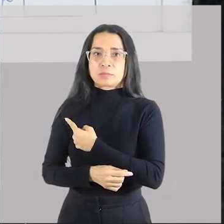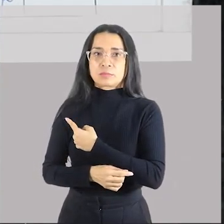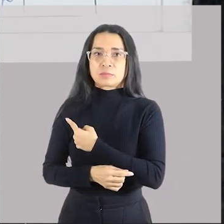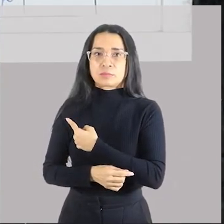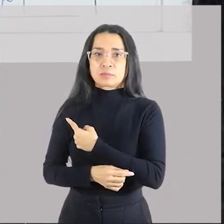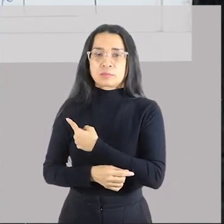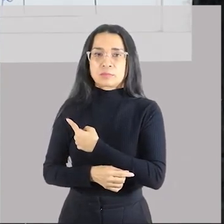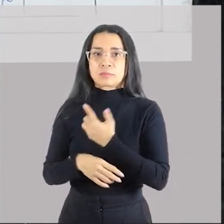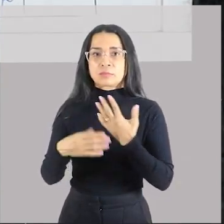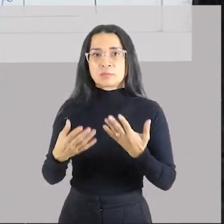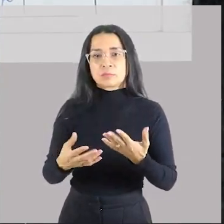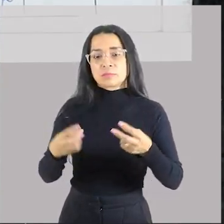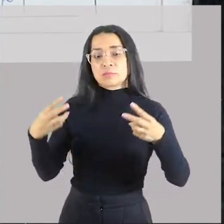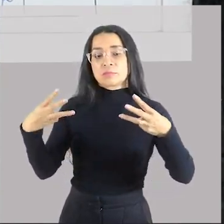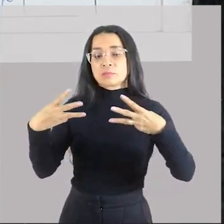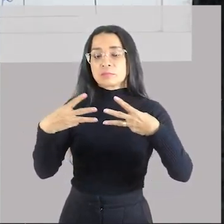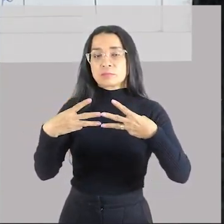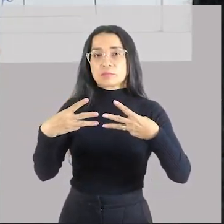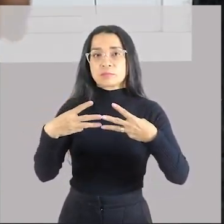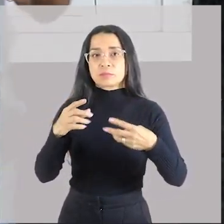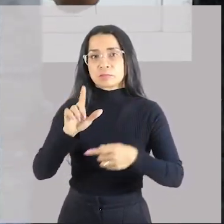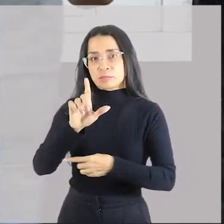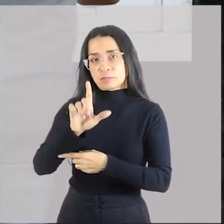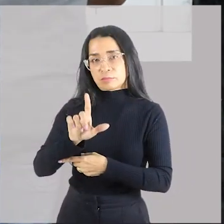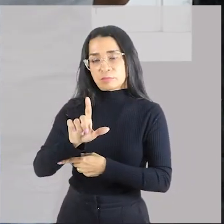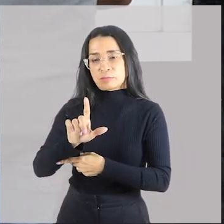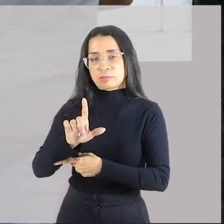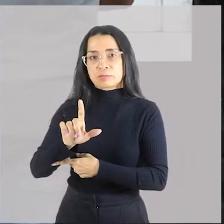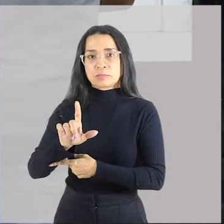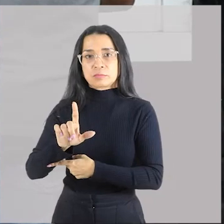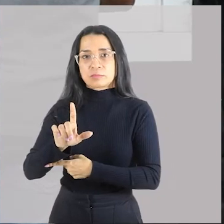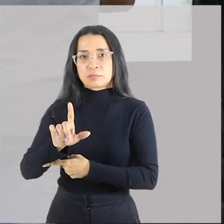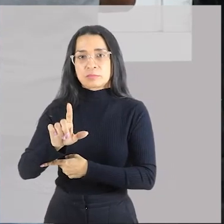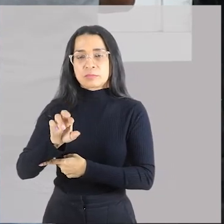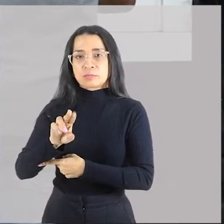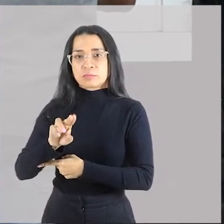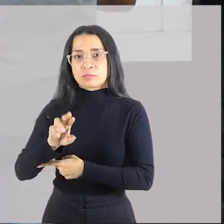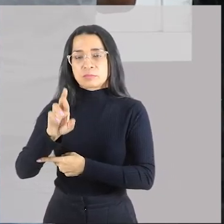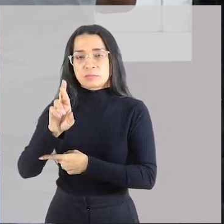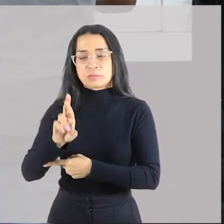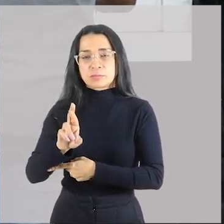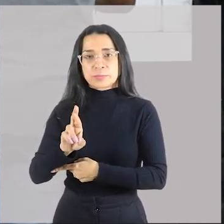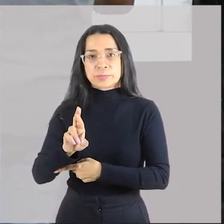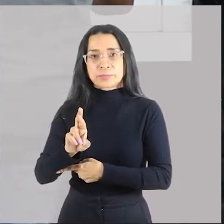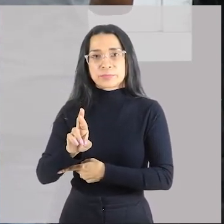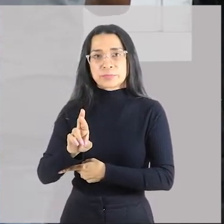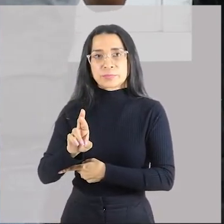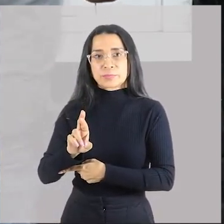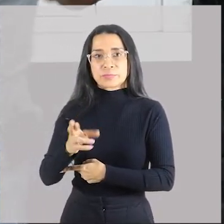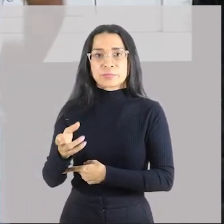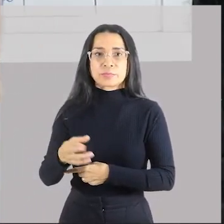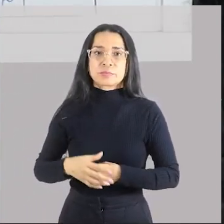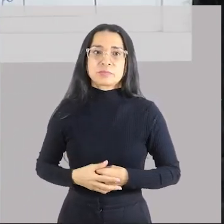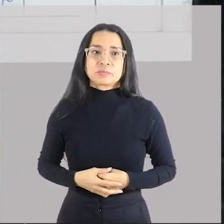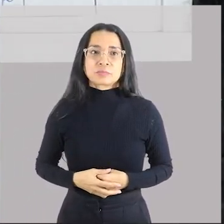Certo? Então, no hexágono vai ser L igual a R.